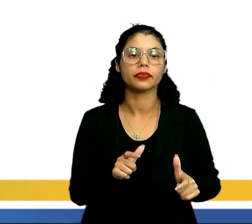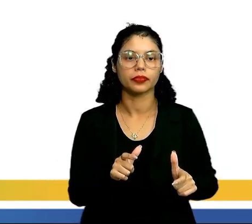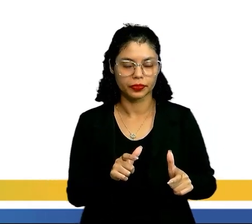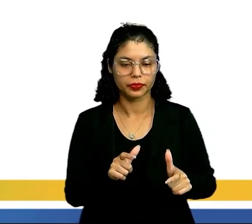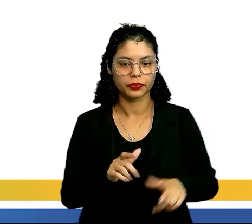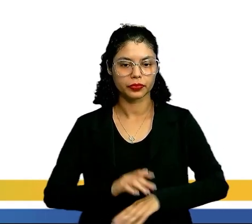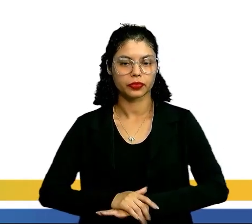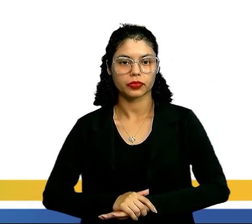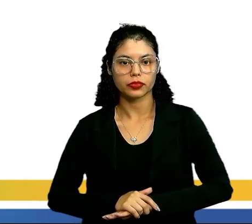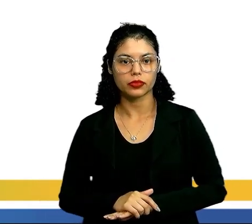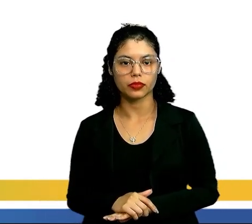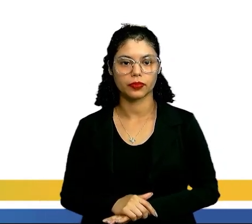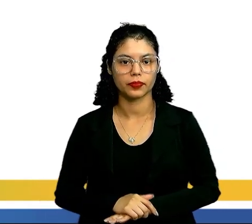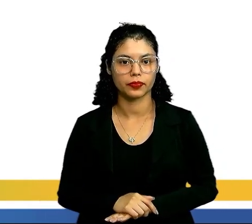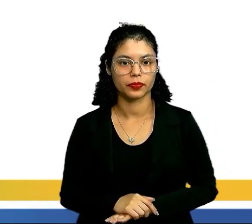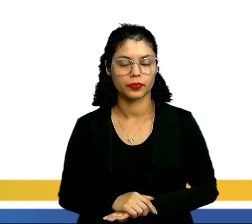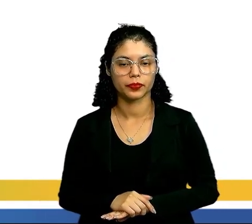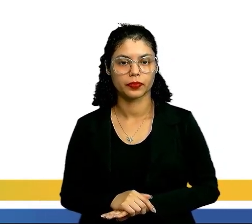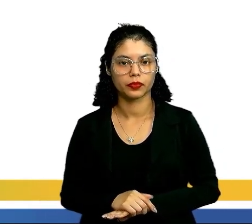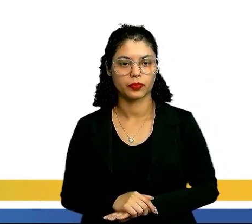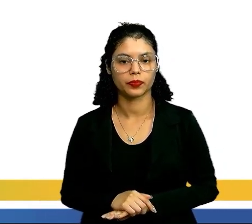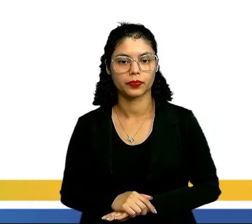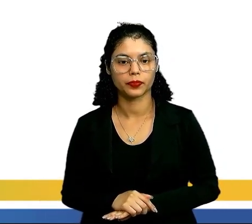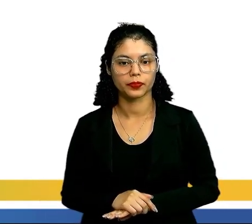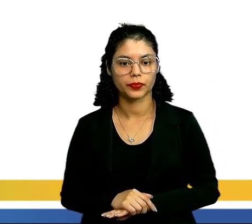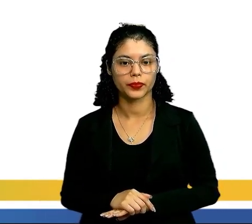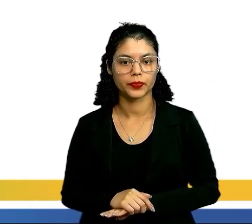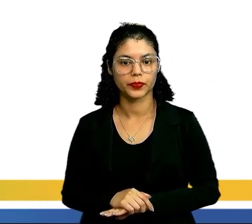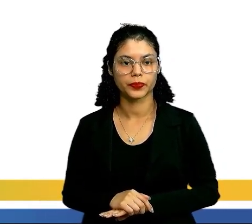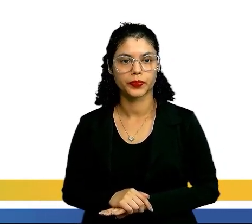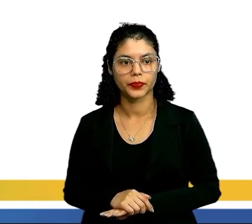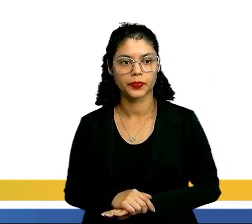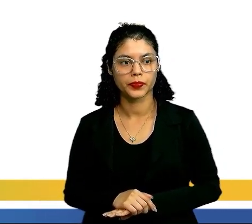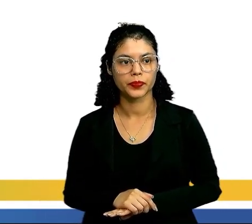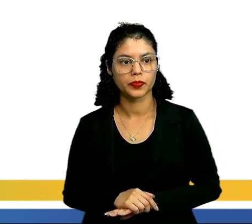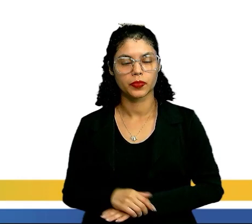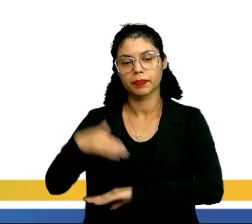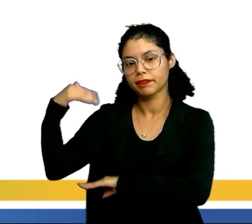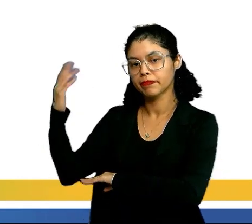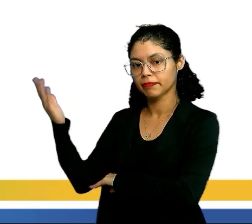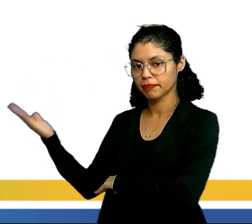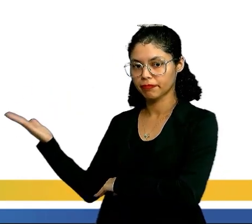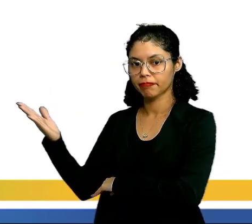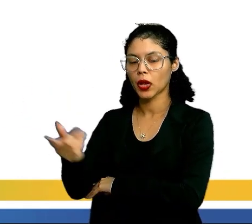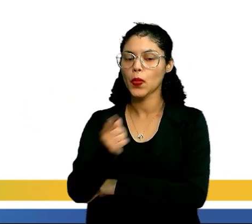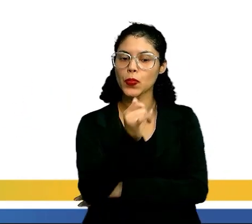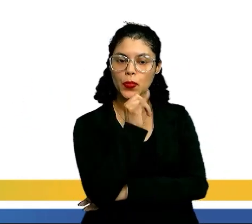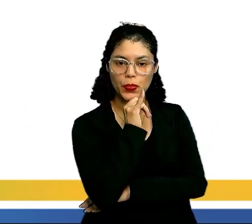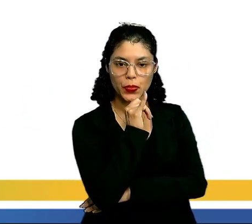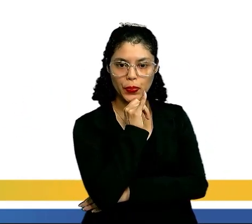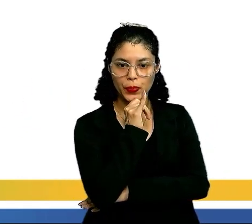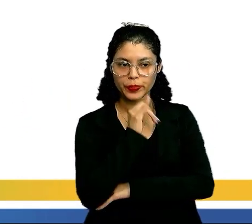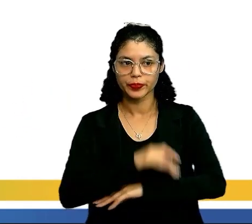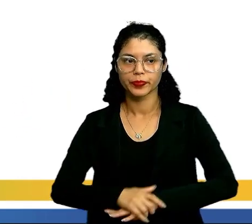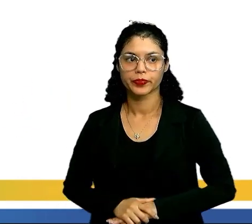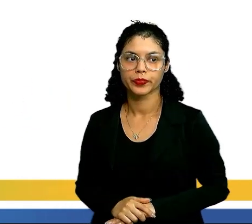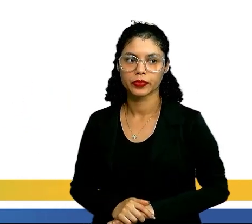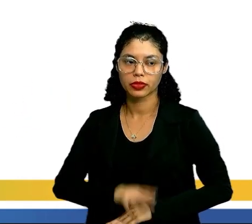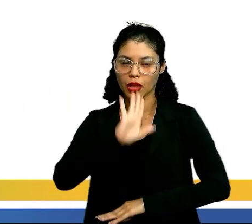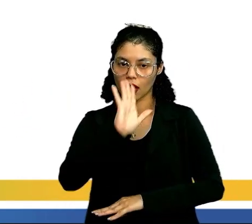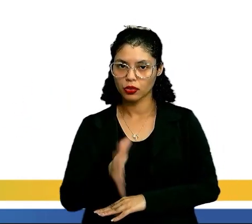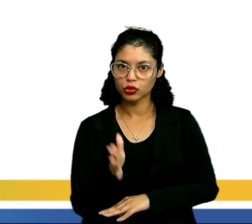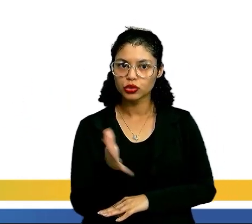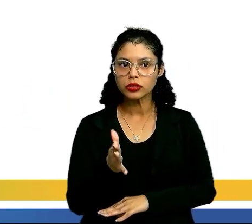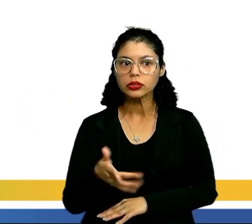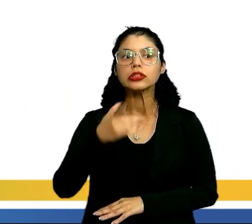sendo eles ponto, reta, plano e espaço. Então, olha aí. Já no